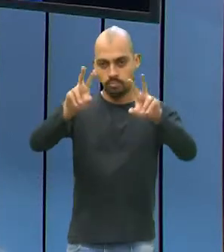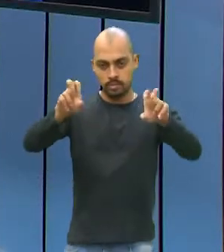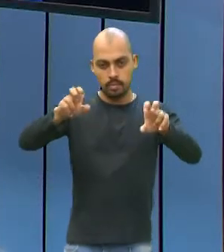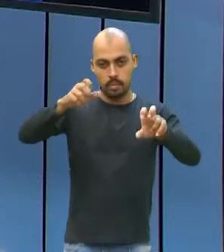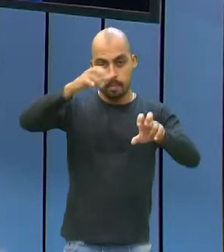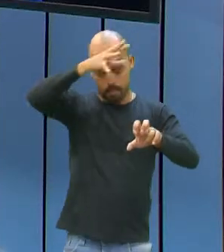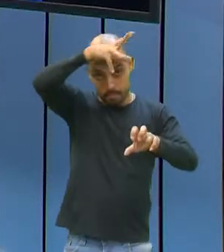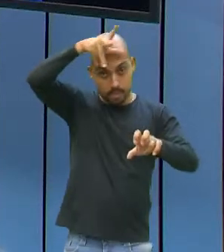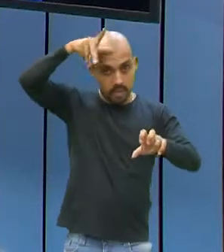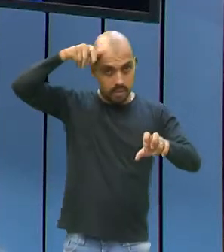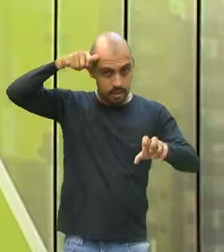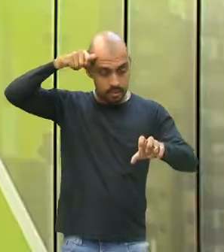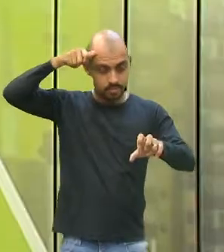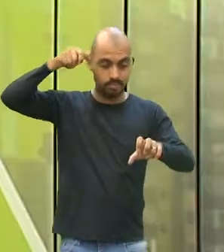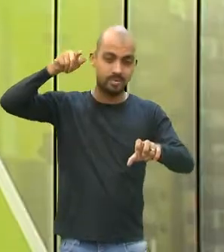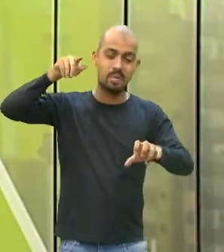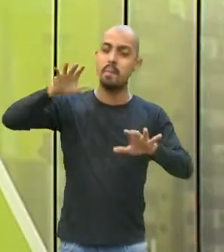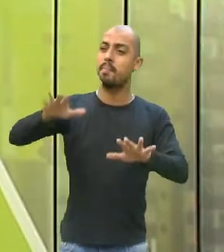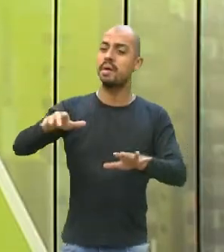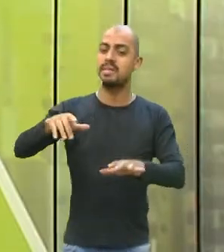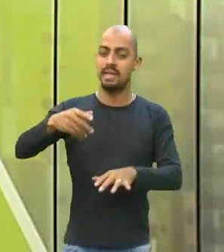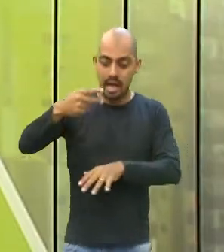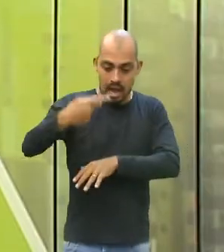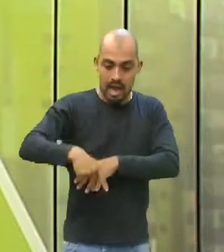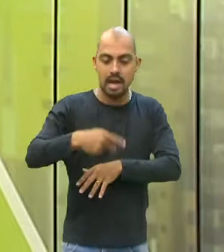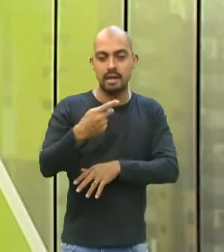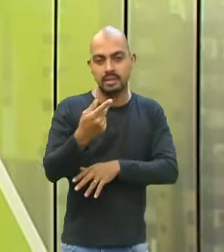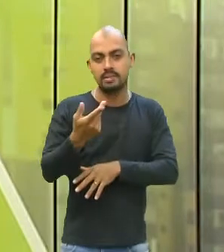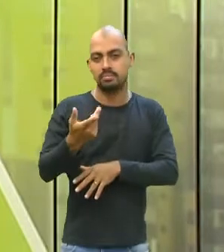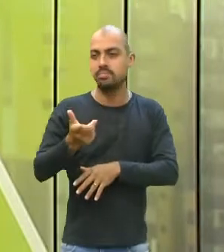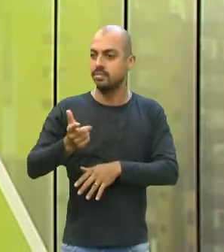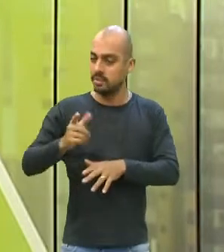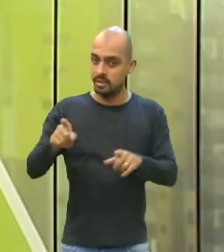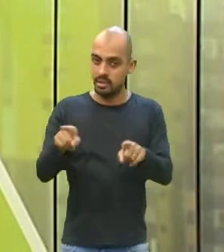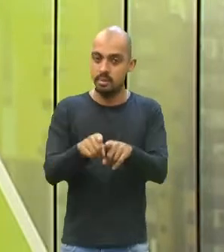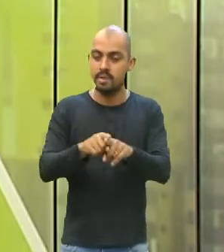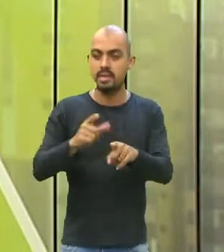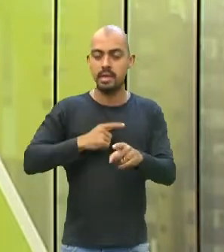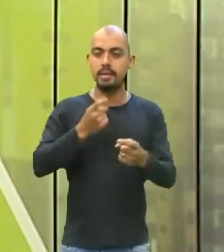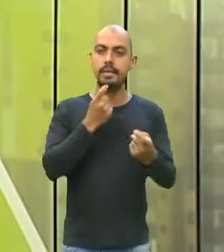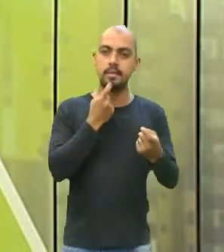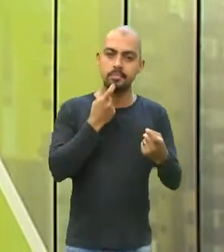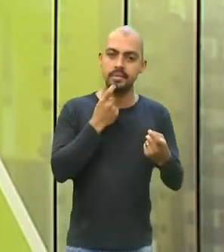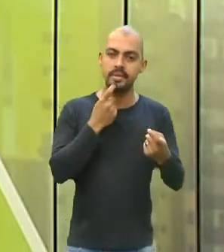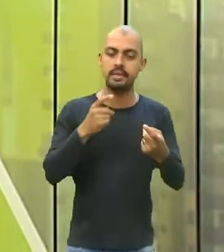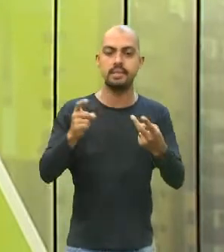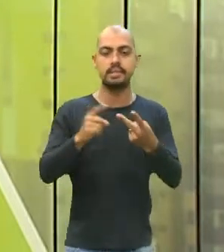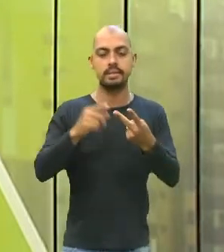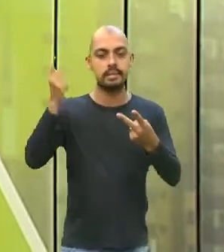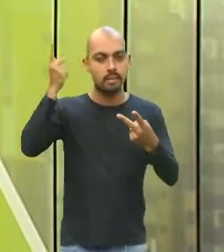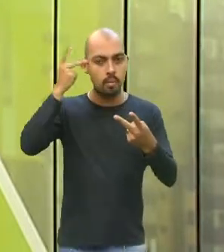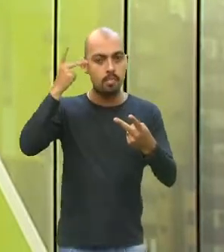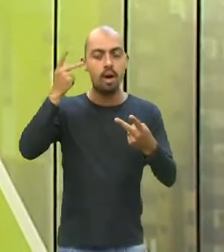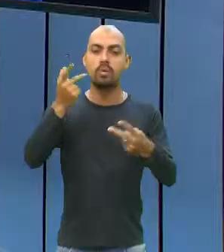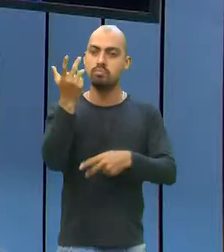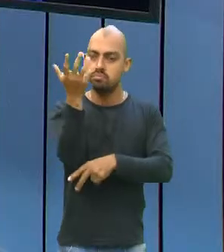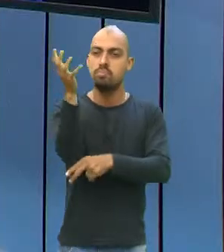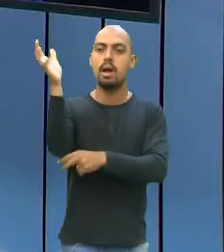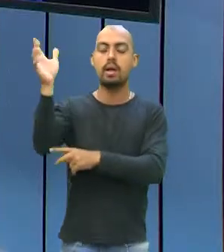muito distante, mas a gente também tem fragmento de mata, por exemplo, perto, aqui em Campinas, no estado de São